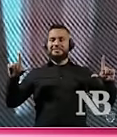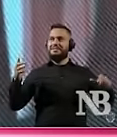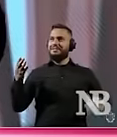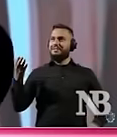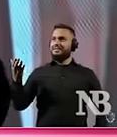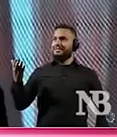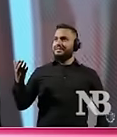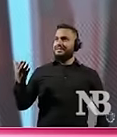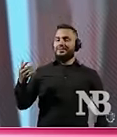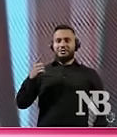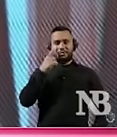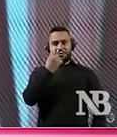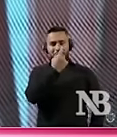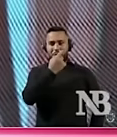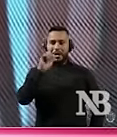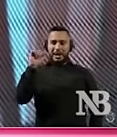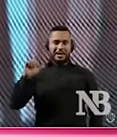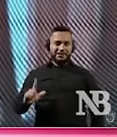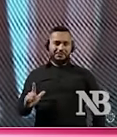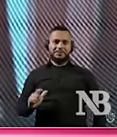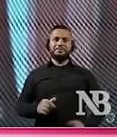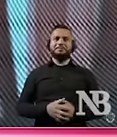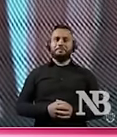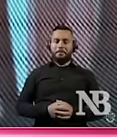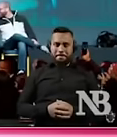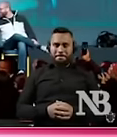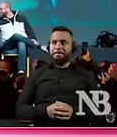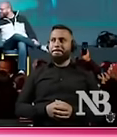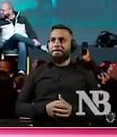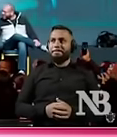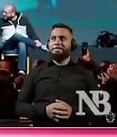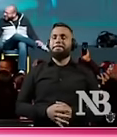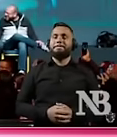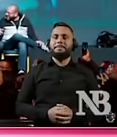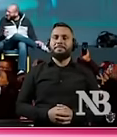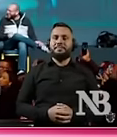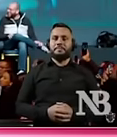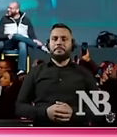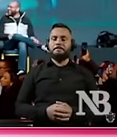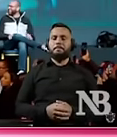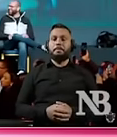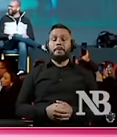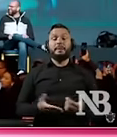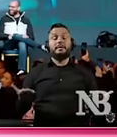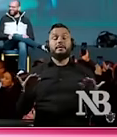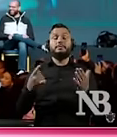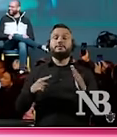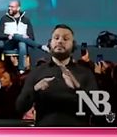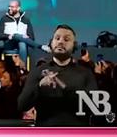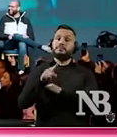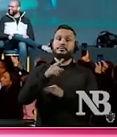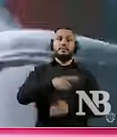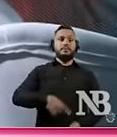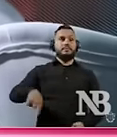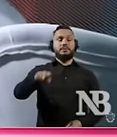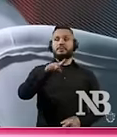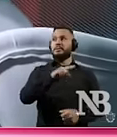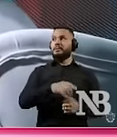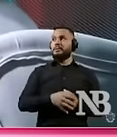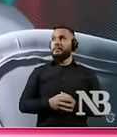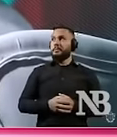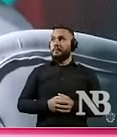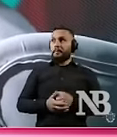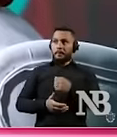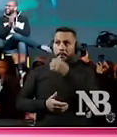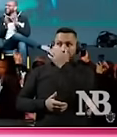galegão, dos olhos azuis, né? Ok. Agora eu quero perguntar algo para vocês.